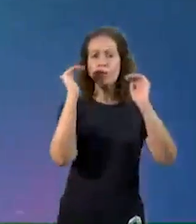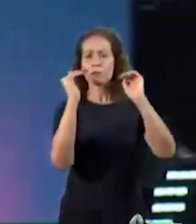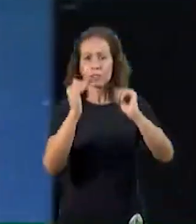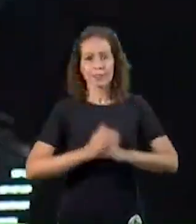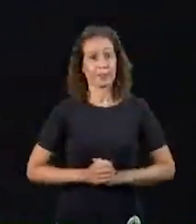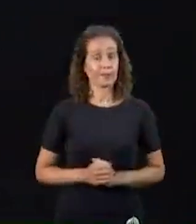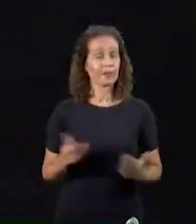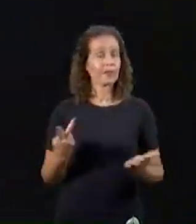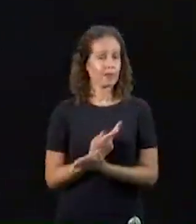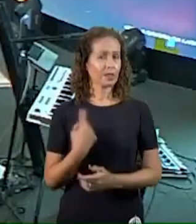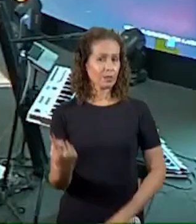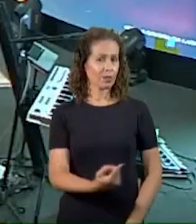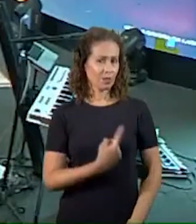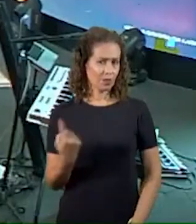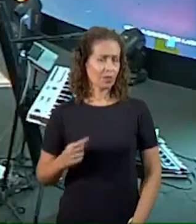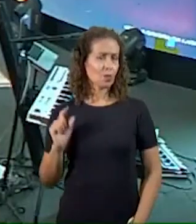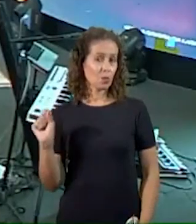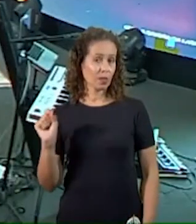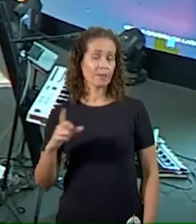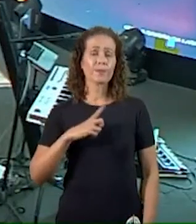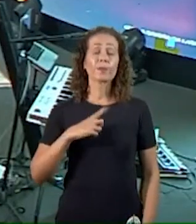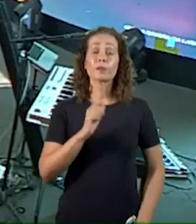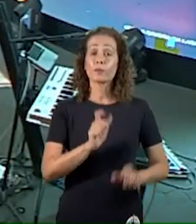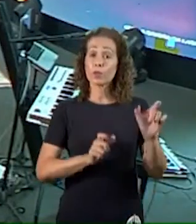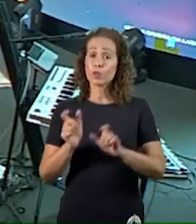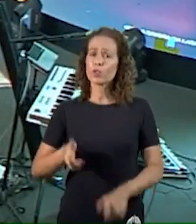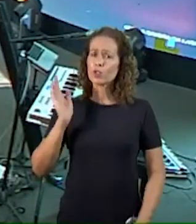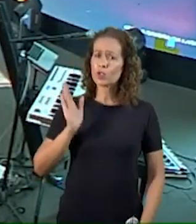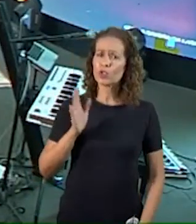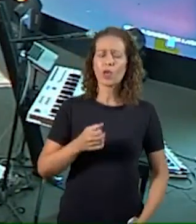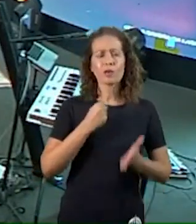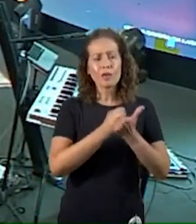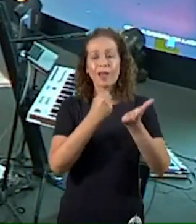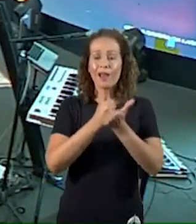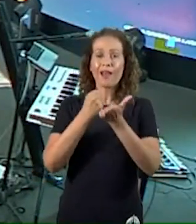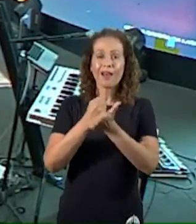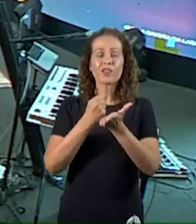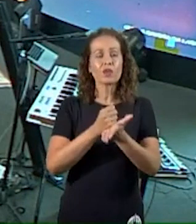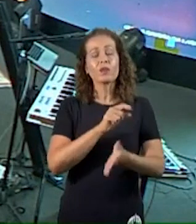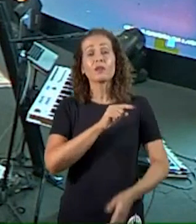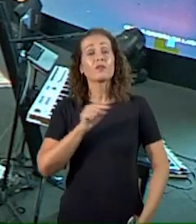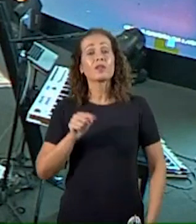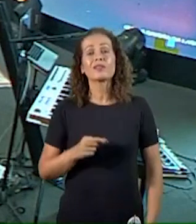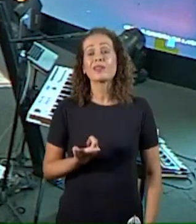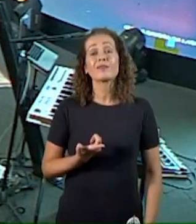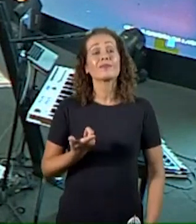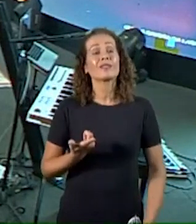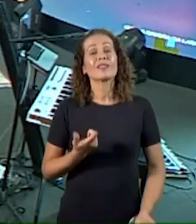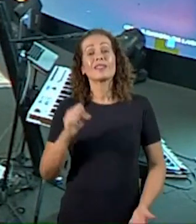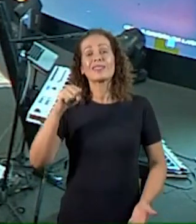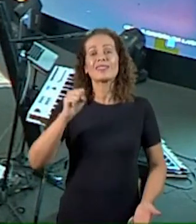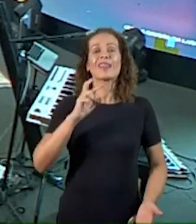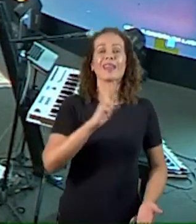com muitos de nós? Presta atenção no que eu vou falar aqui. Tem gente que já fez tanto favor por você, que você já não consegue dizer não para ela. E